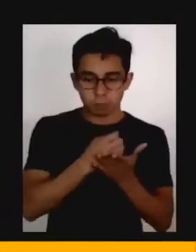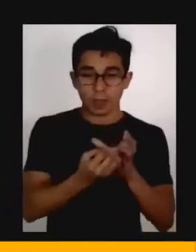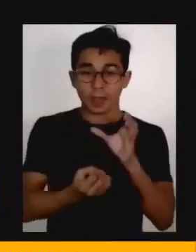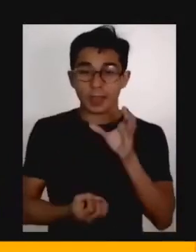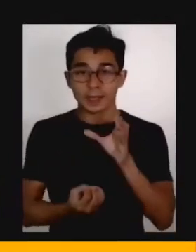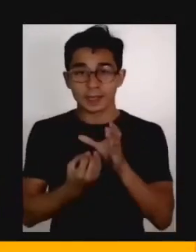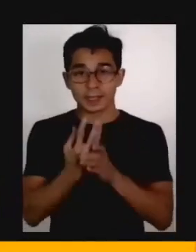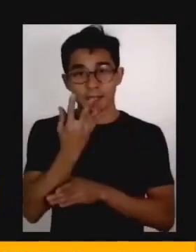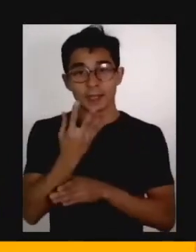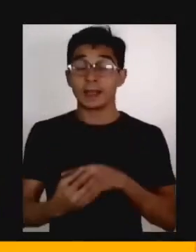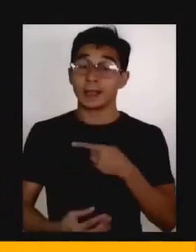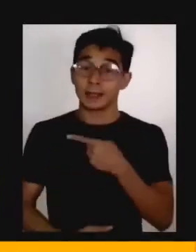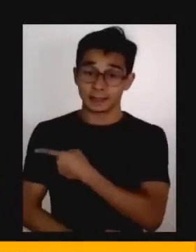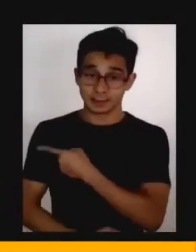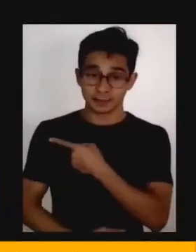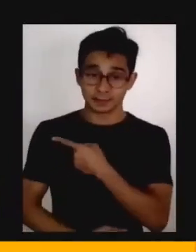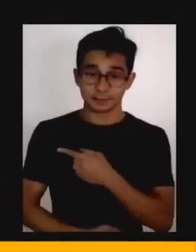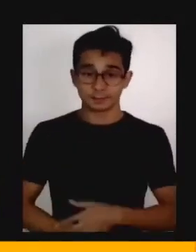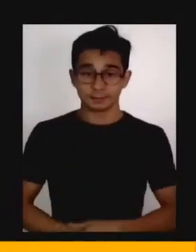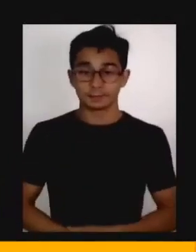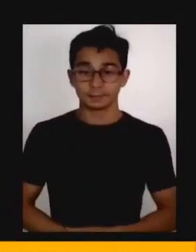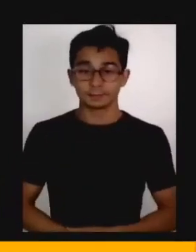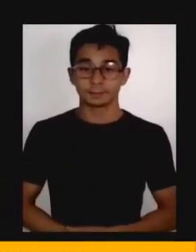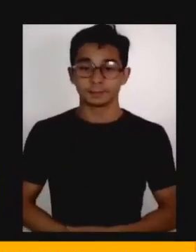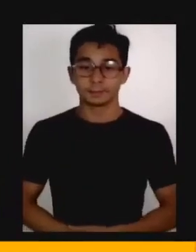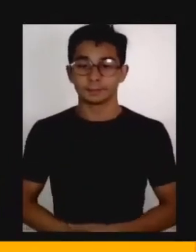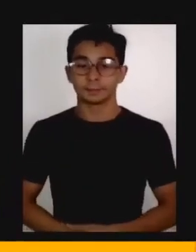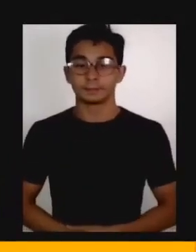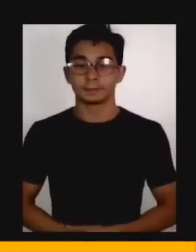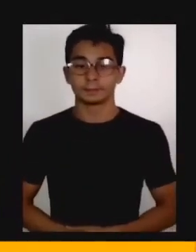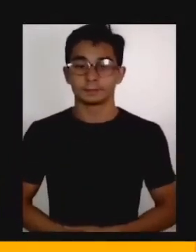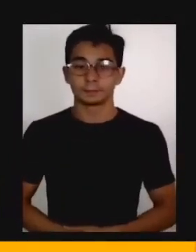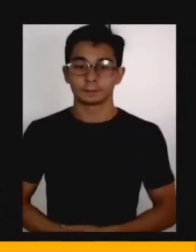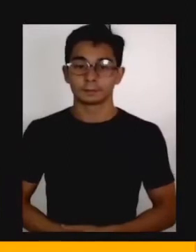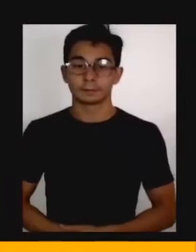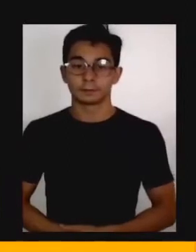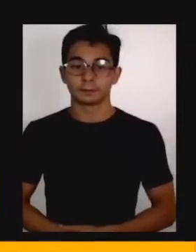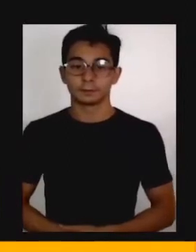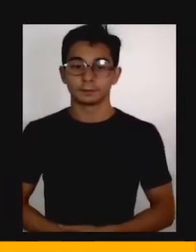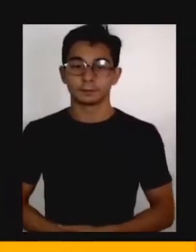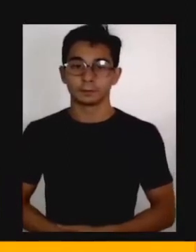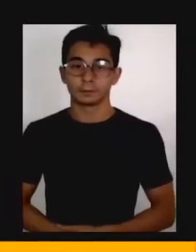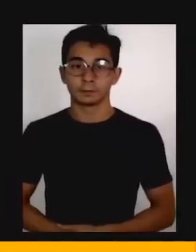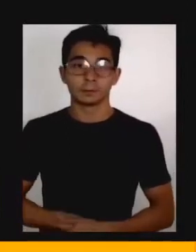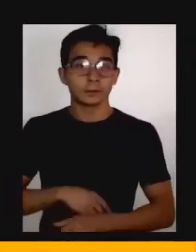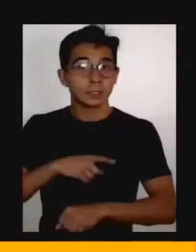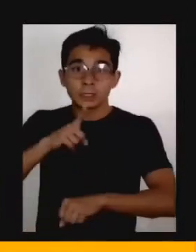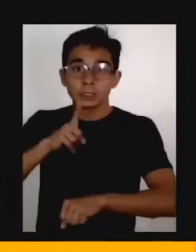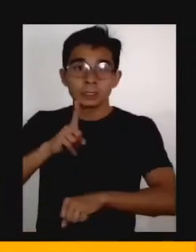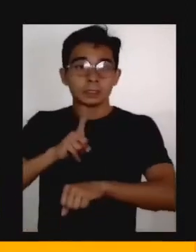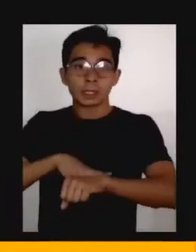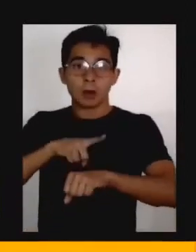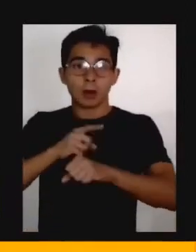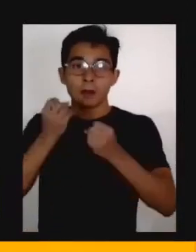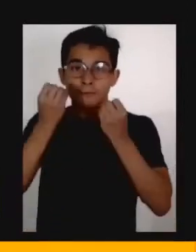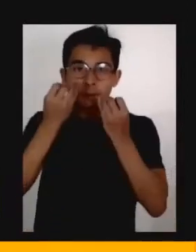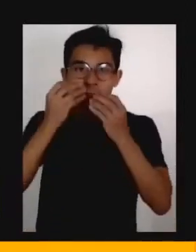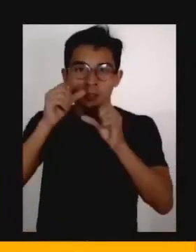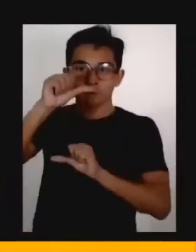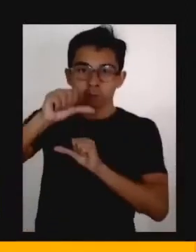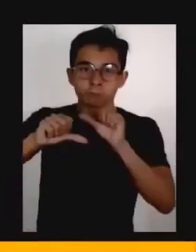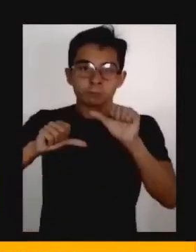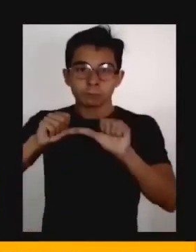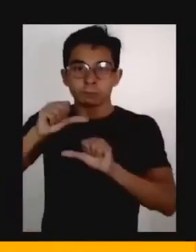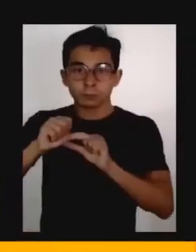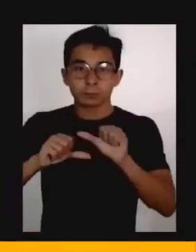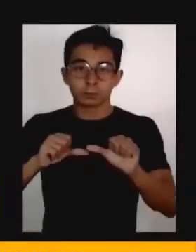enxergar aí nesse slide, que são automatizados e em tempo real eles permitem a gente entender para que lado